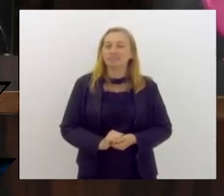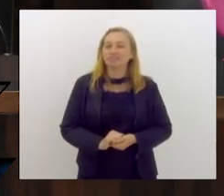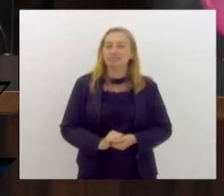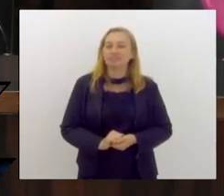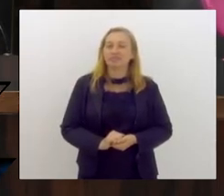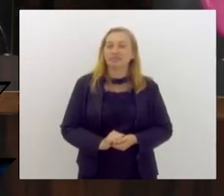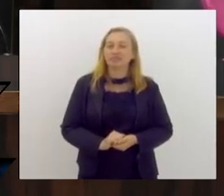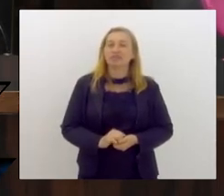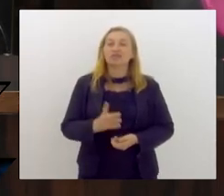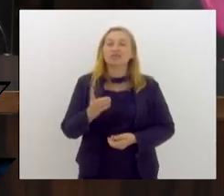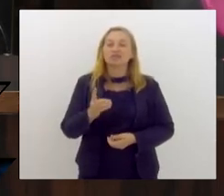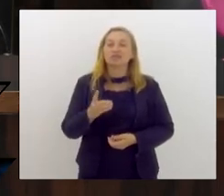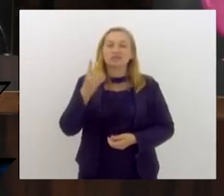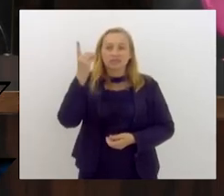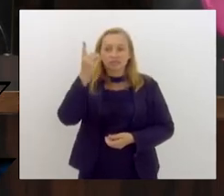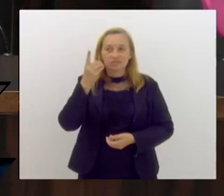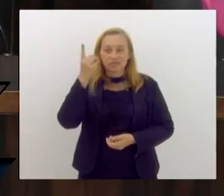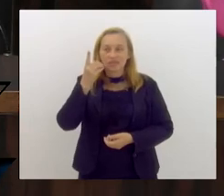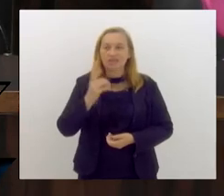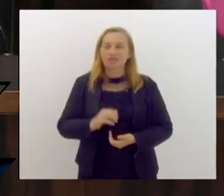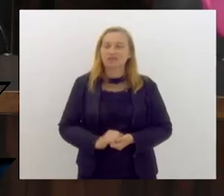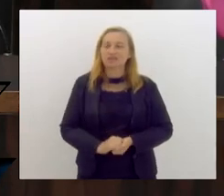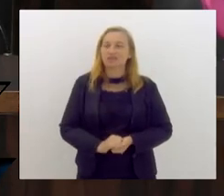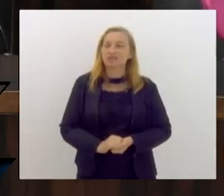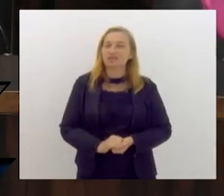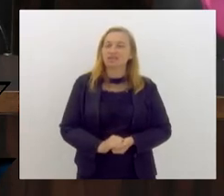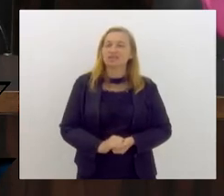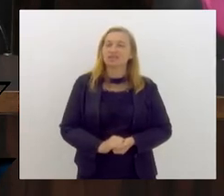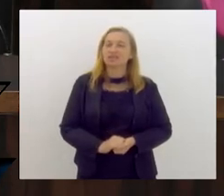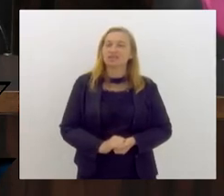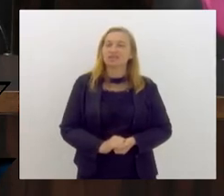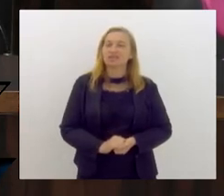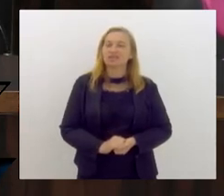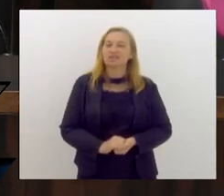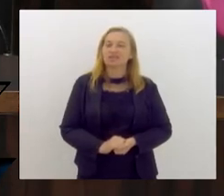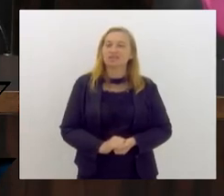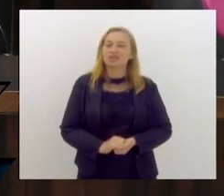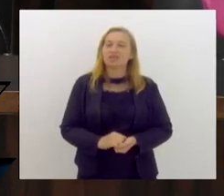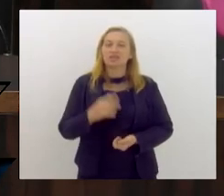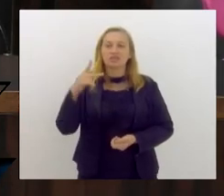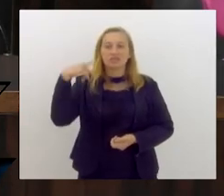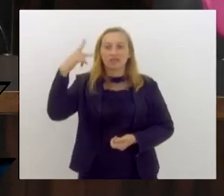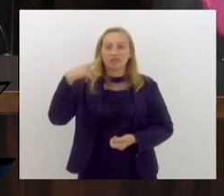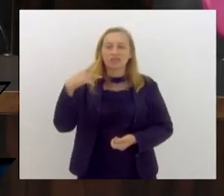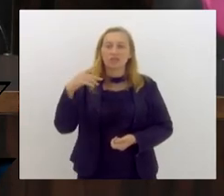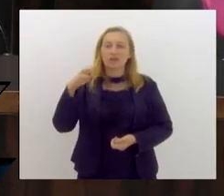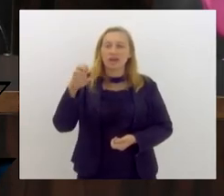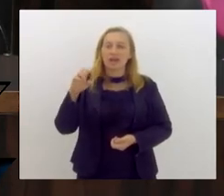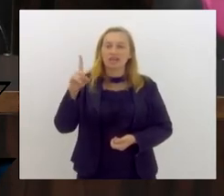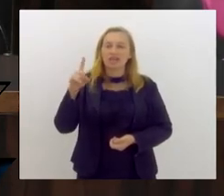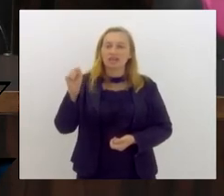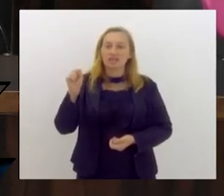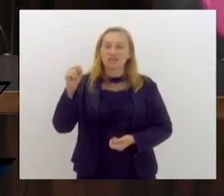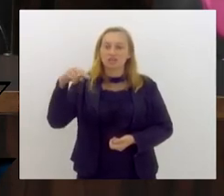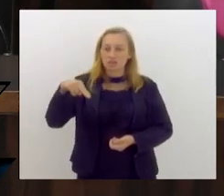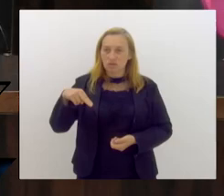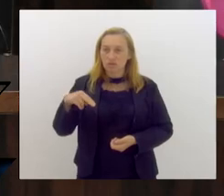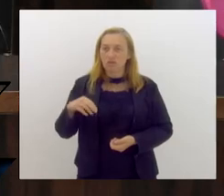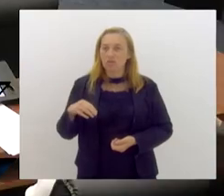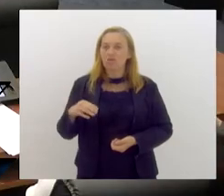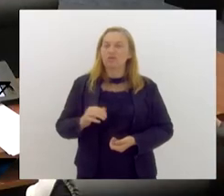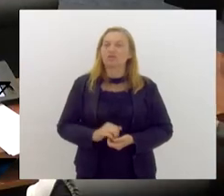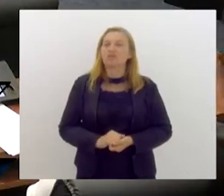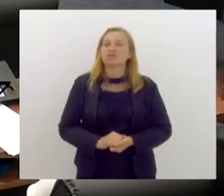Vieira, nosso deputado, né? Ele está aqui presente, o vereador Edson Pedrosa, né?